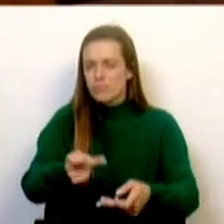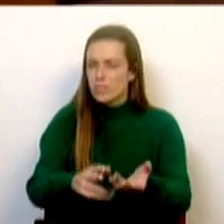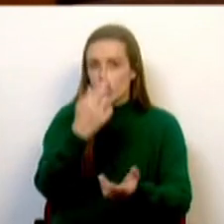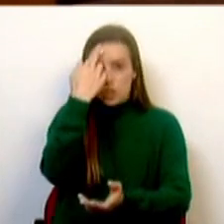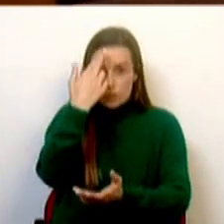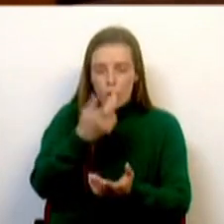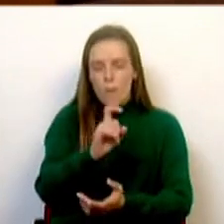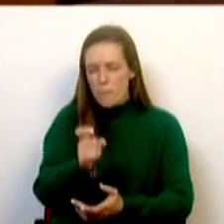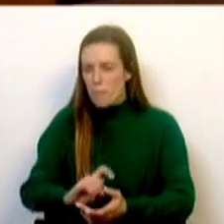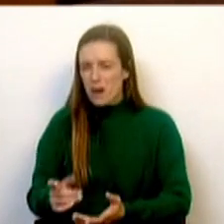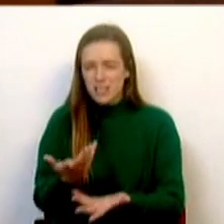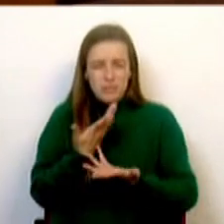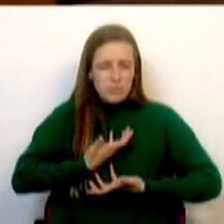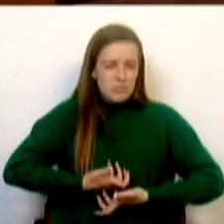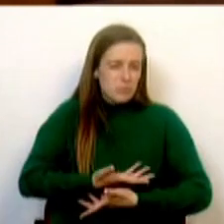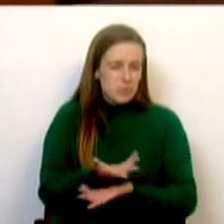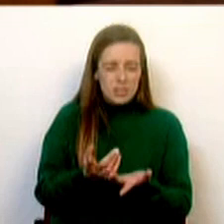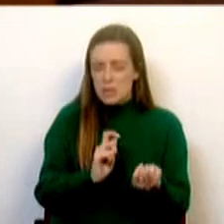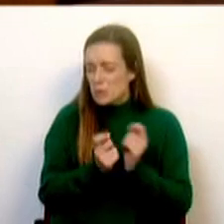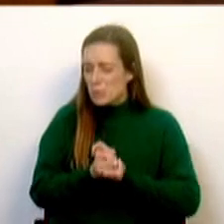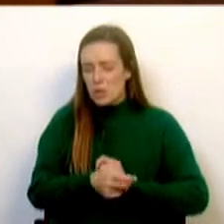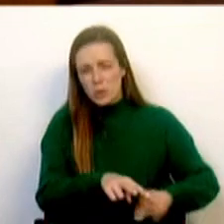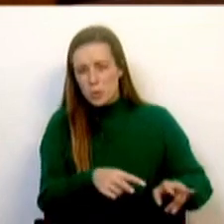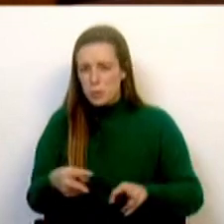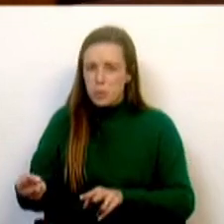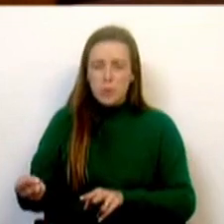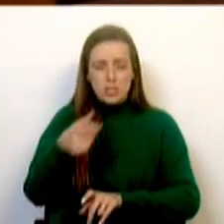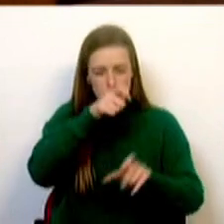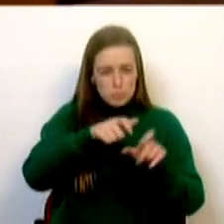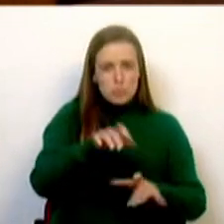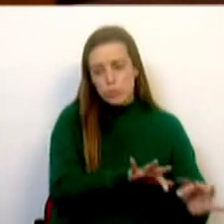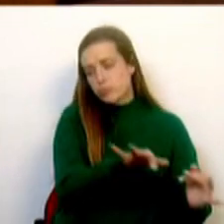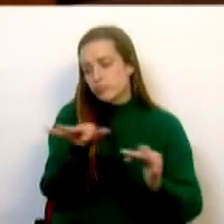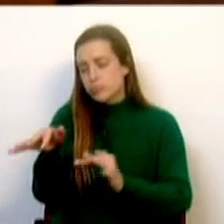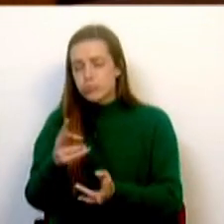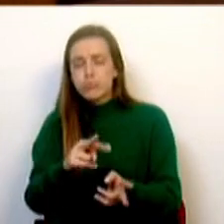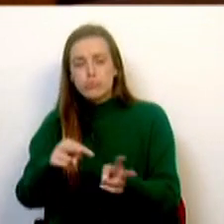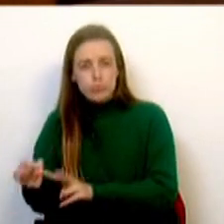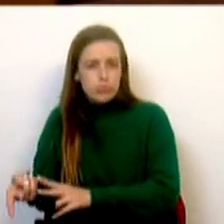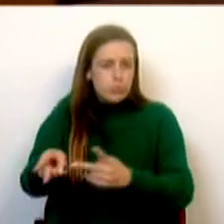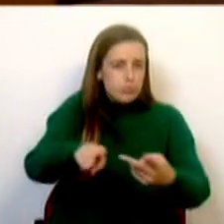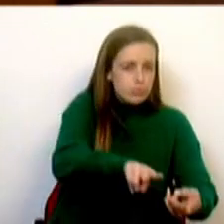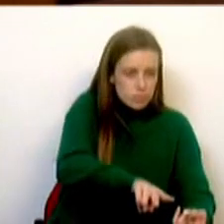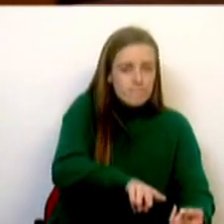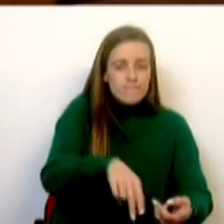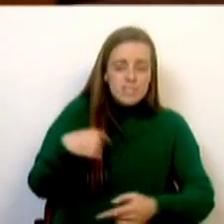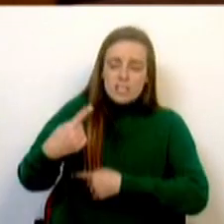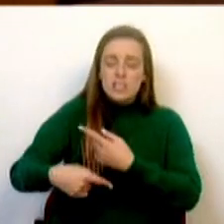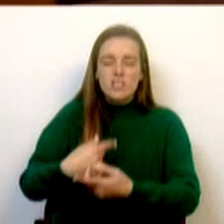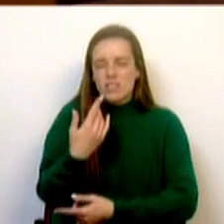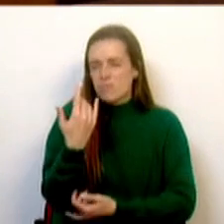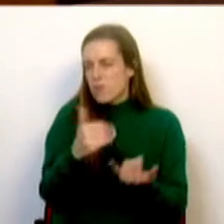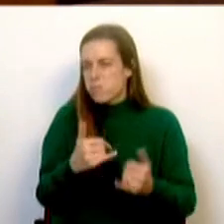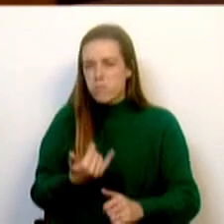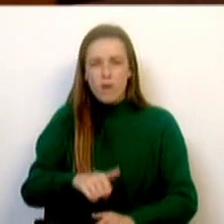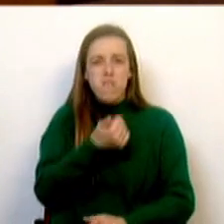de paz frustrados, mudanças várias, deslocamento de populações, ciclos de violência renovados.